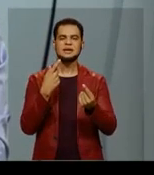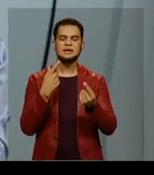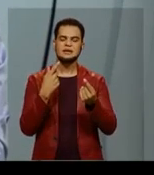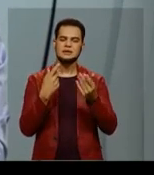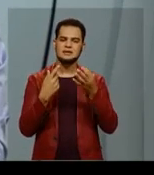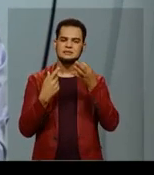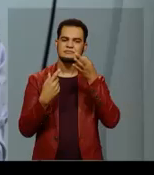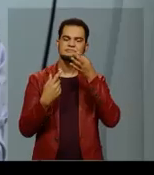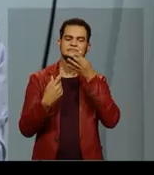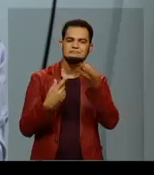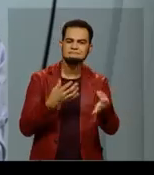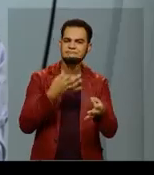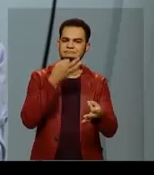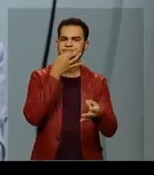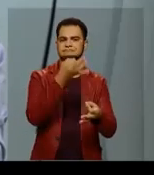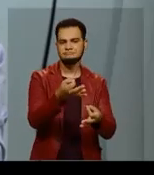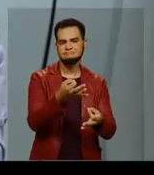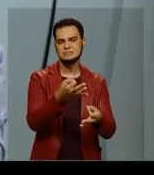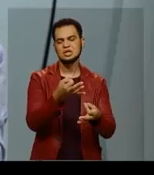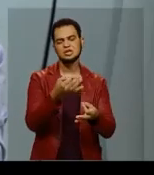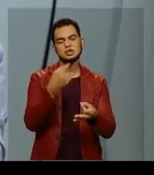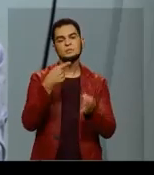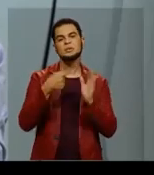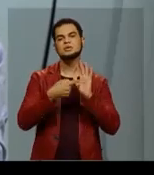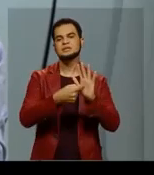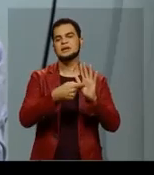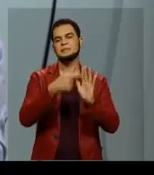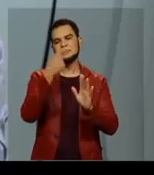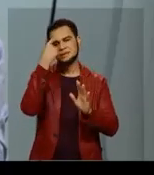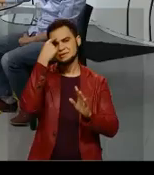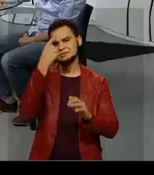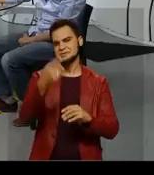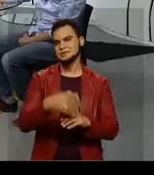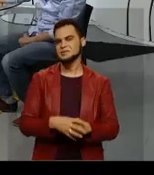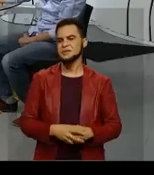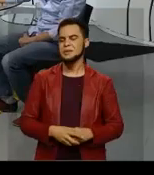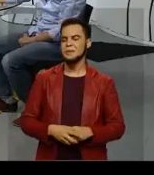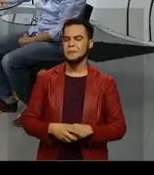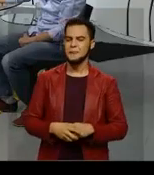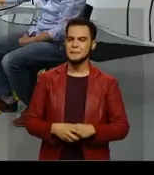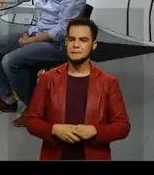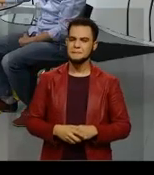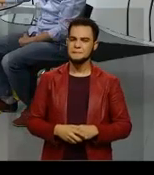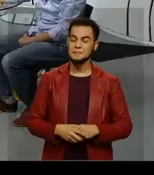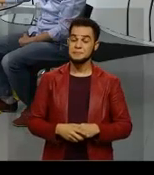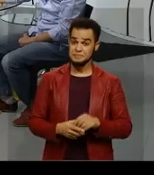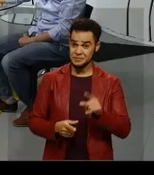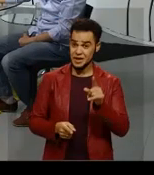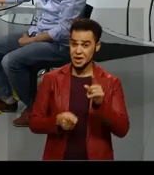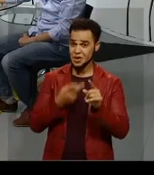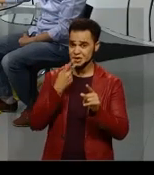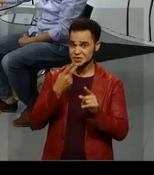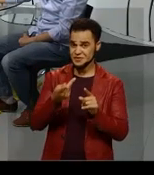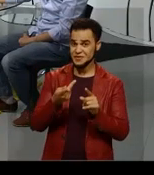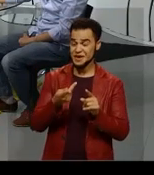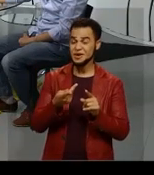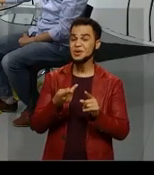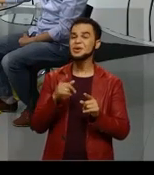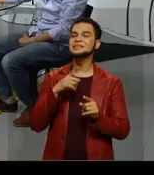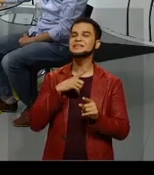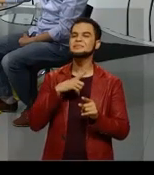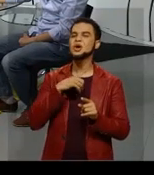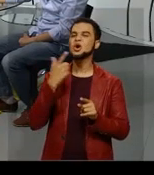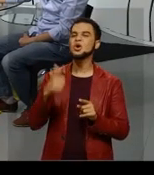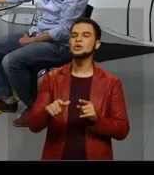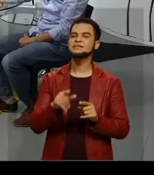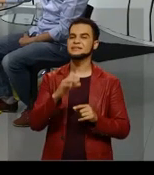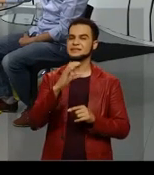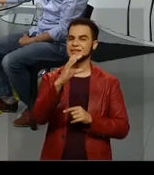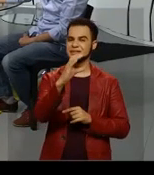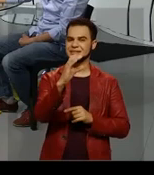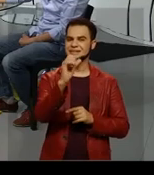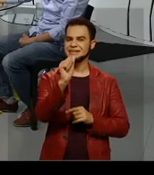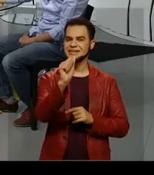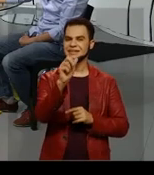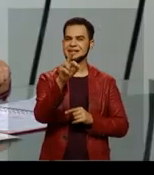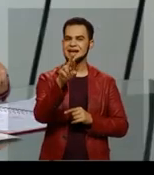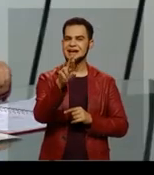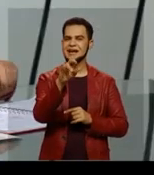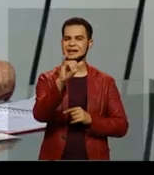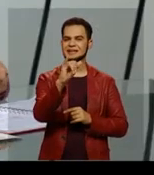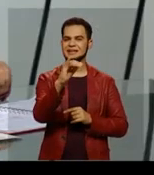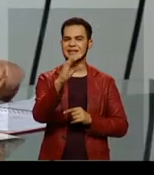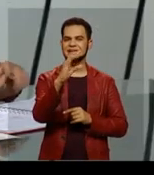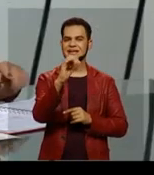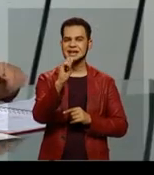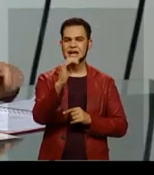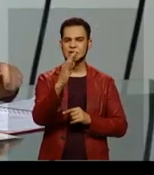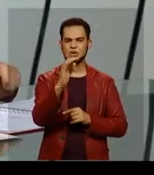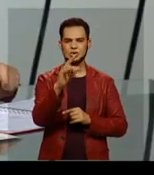ideia, esse posicionamento político muito grande. E às vezes se conhece o que nós falamos, né, Fernanda? A caricatura, né? Sim, caricatura também da pessoa que